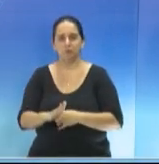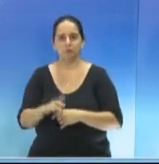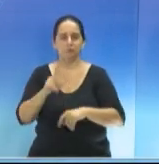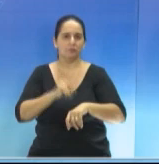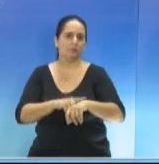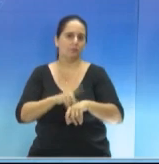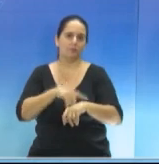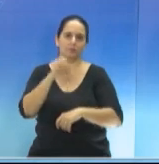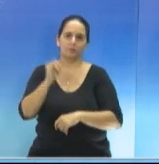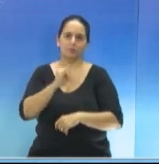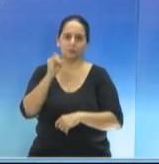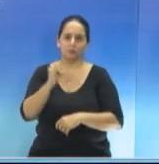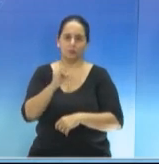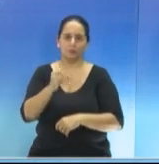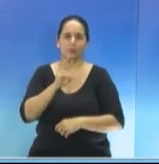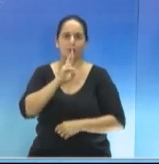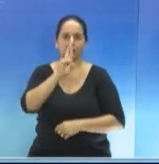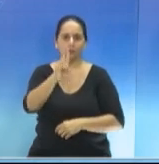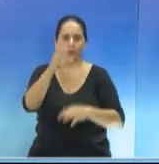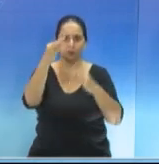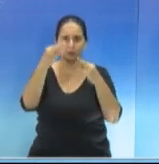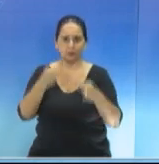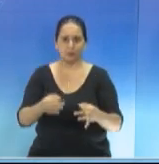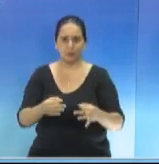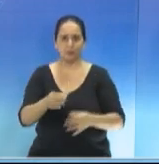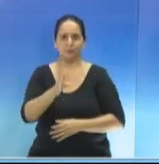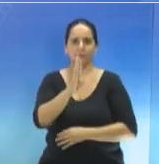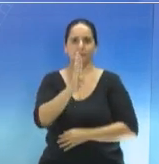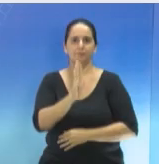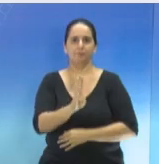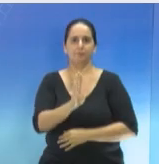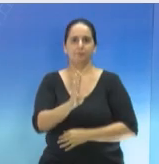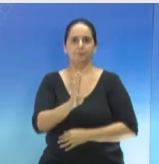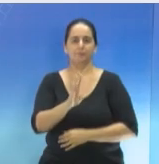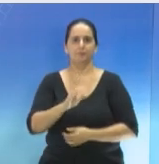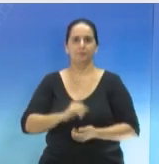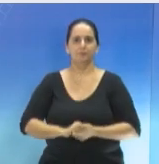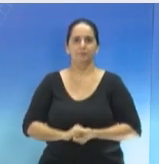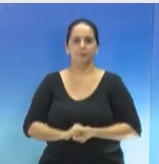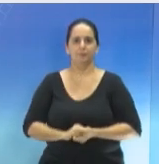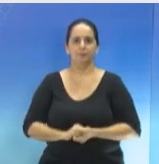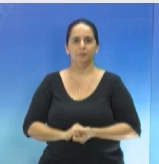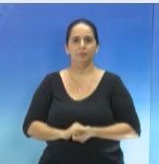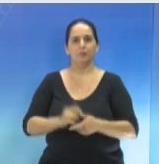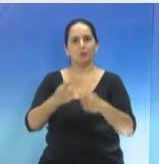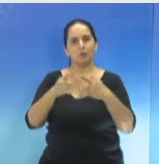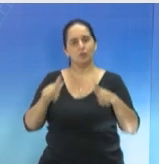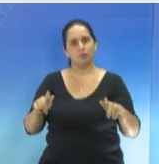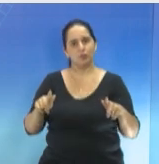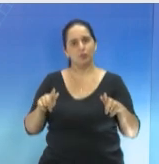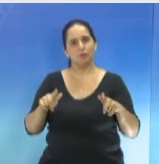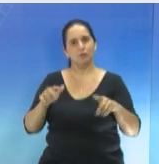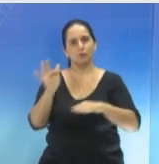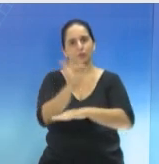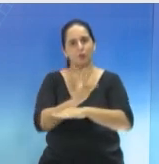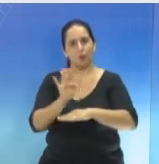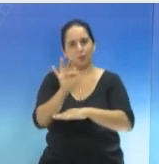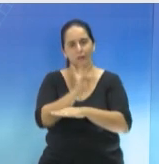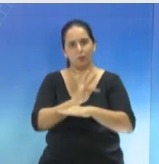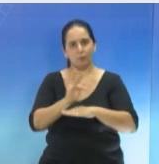solenes. Então, a correta é a letra B. Gênero solene de característica